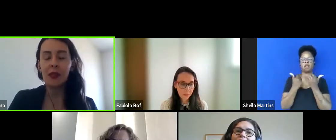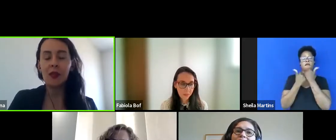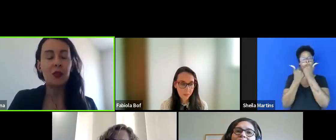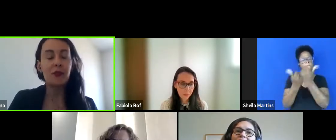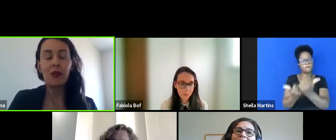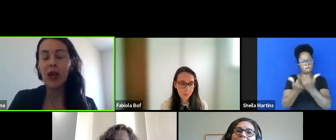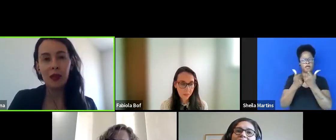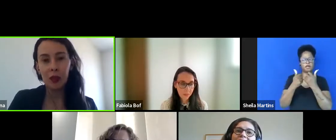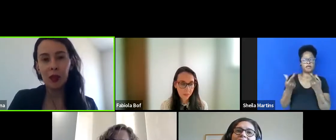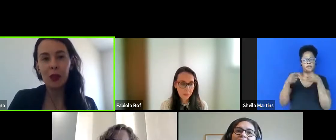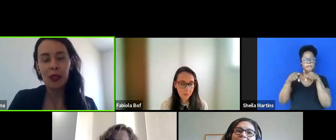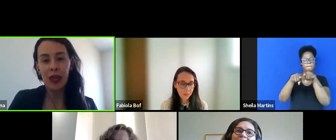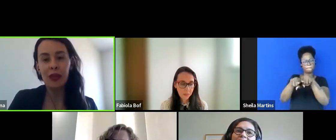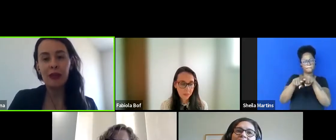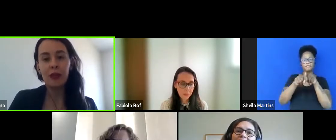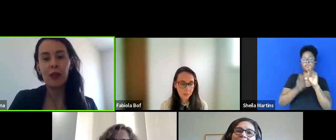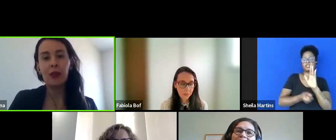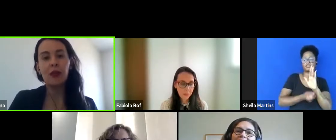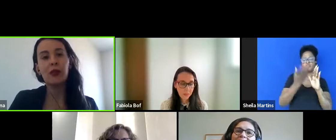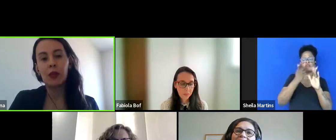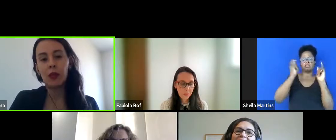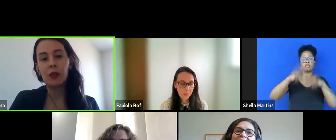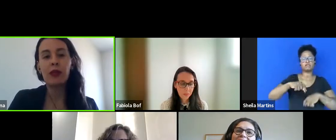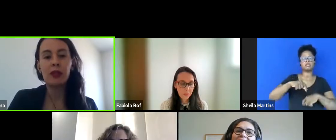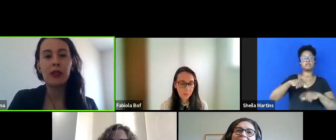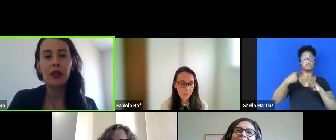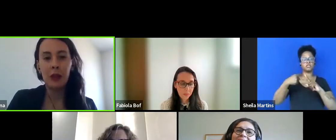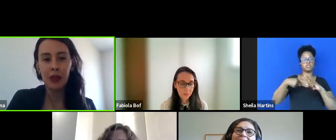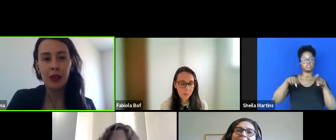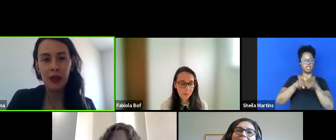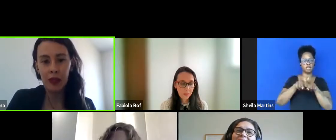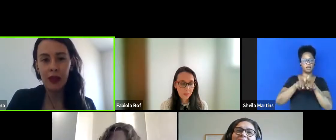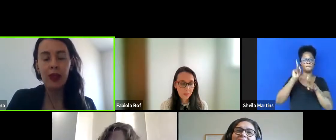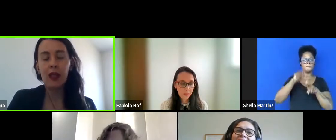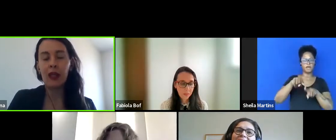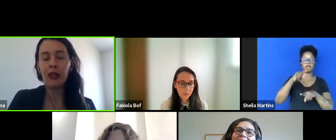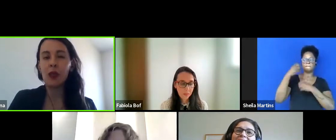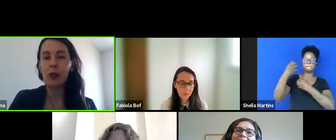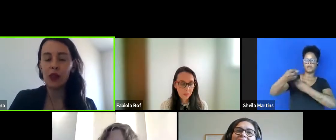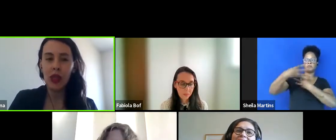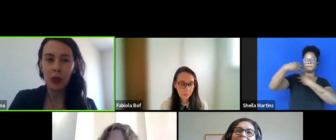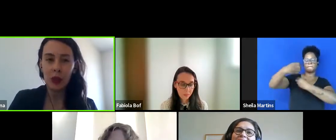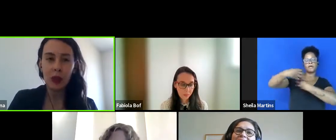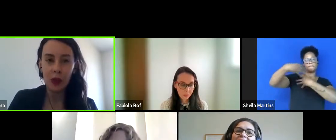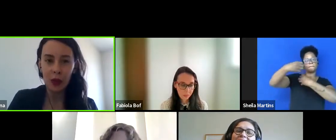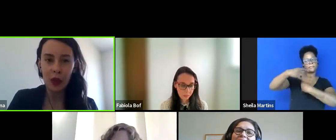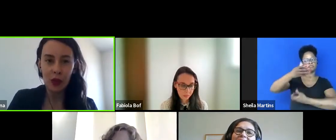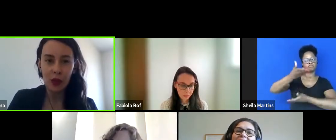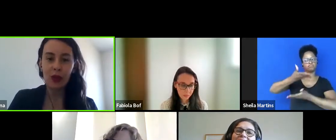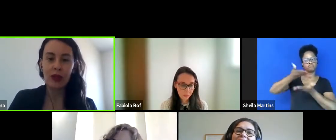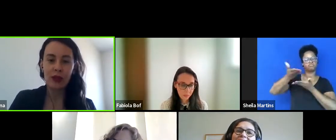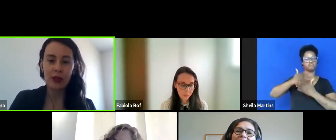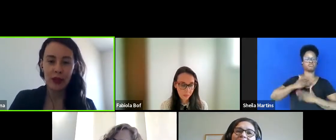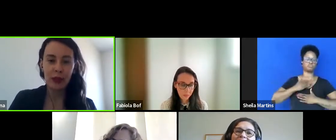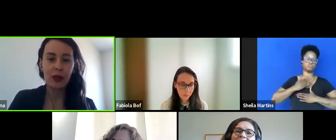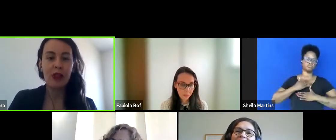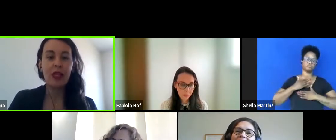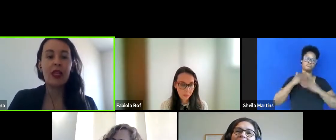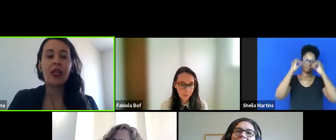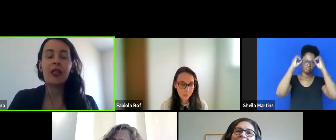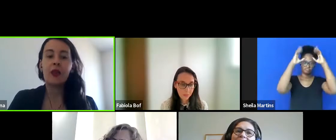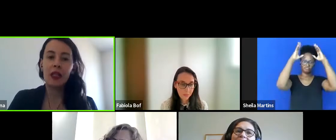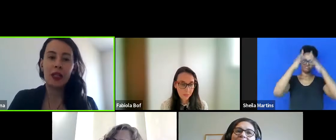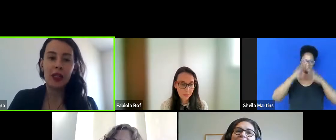parceria, pelas várias oportunidades e pelos inúmeros ensinamentos que elas compartilharam comigo durante todos esses